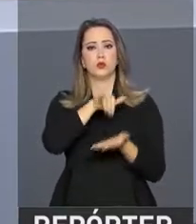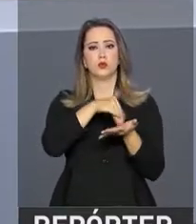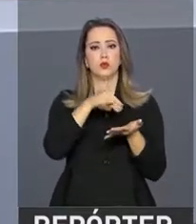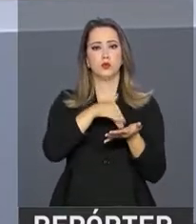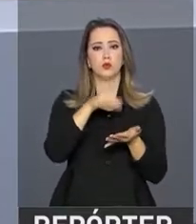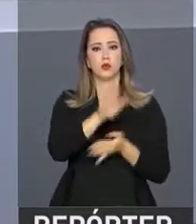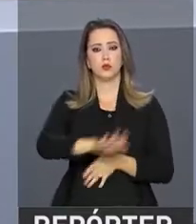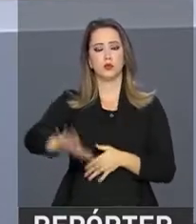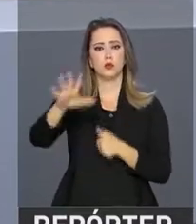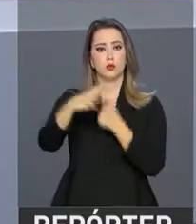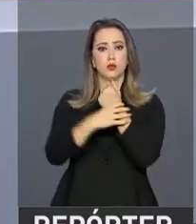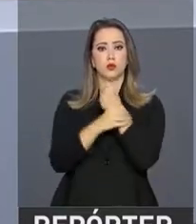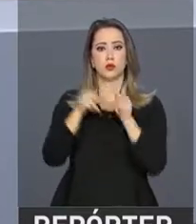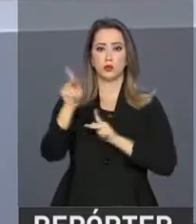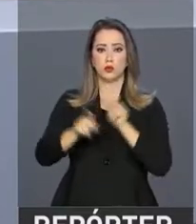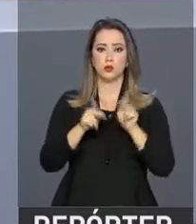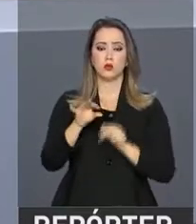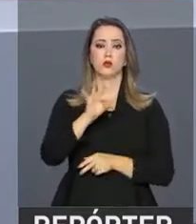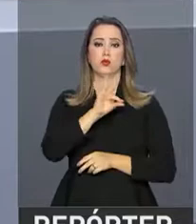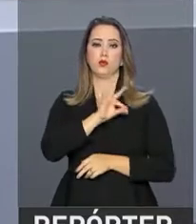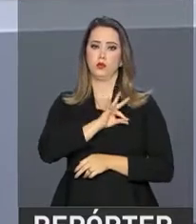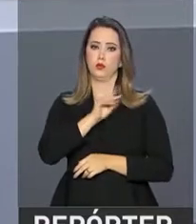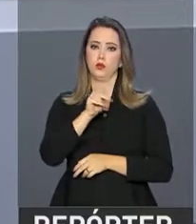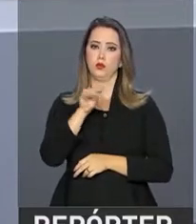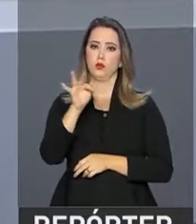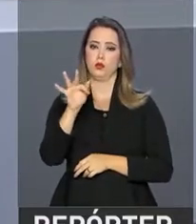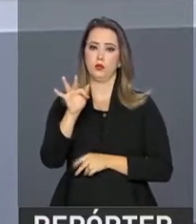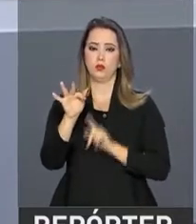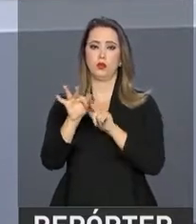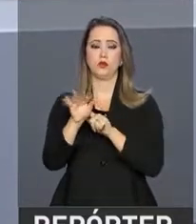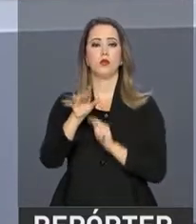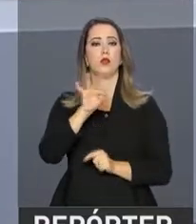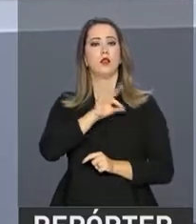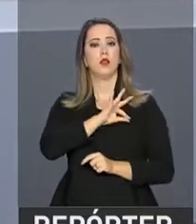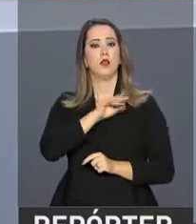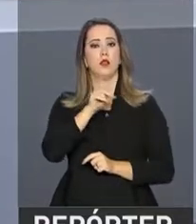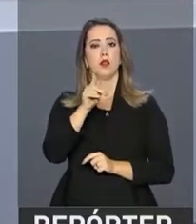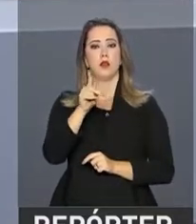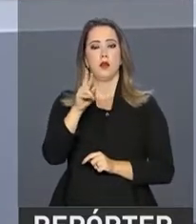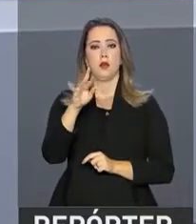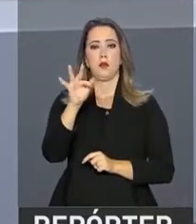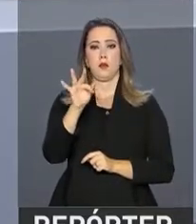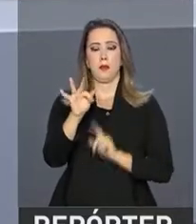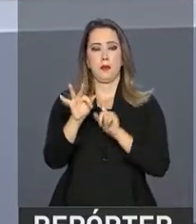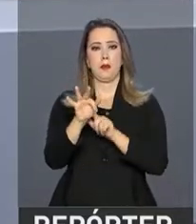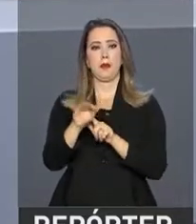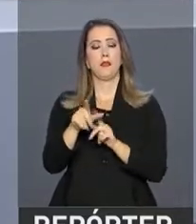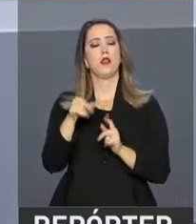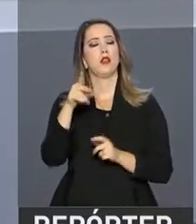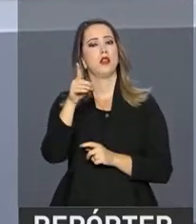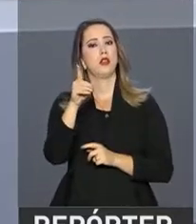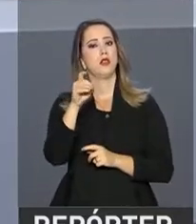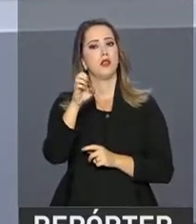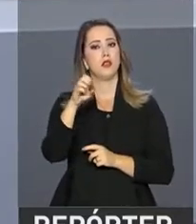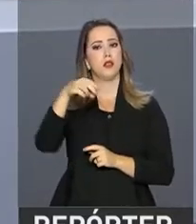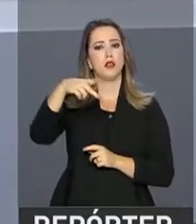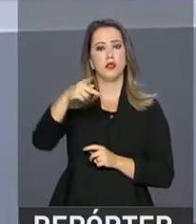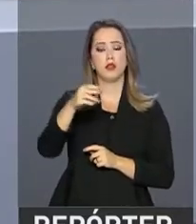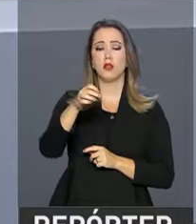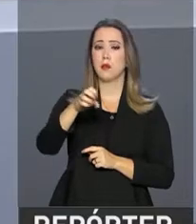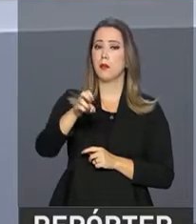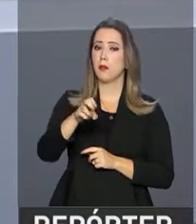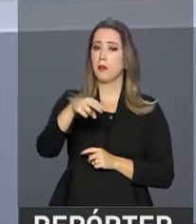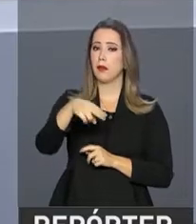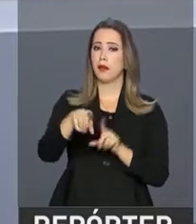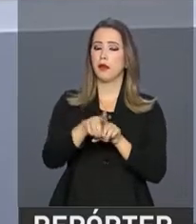nacional de segurança pública polícia federal polícia rodoviária federal e departamento penitenciário nacional para apoiar